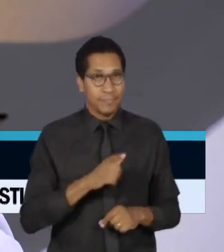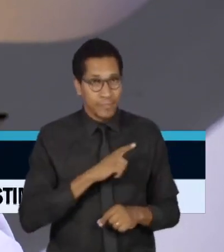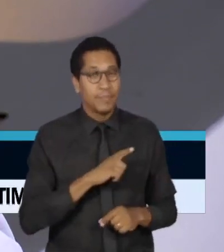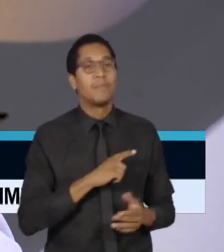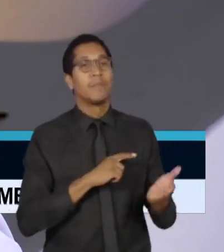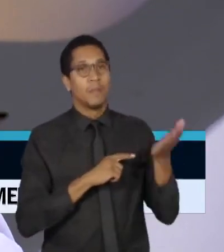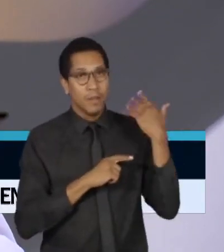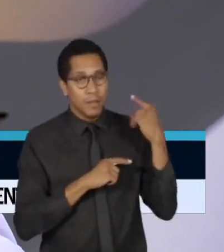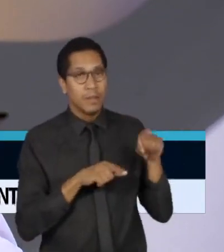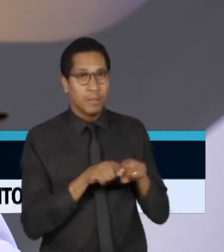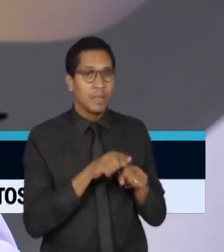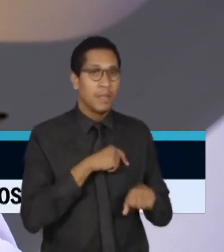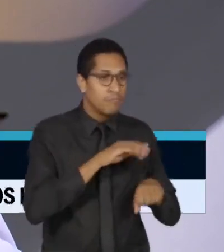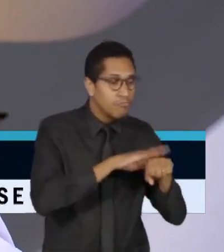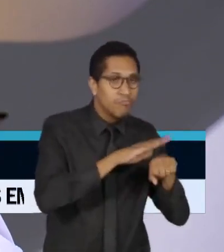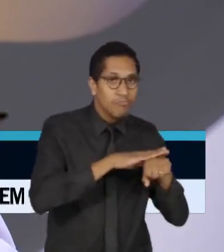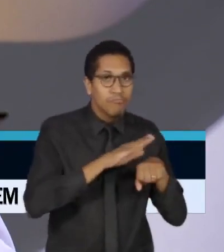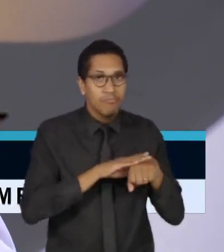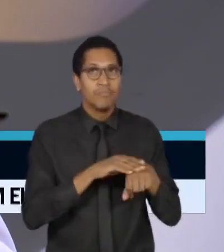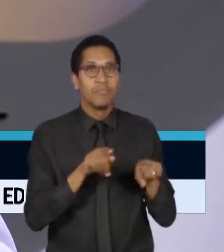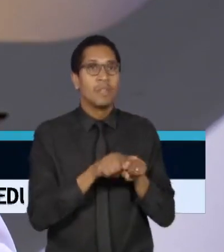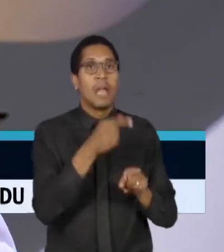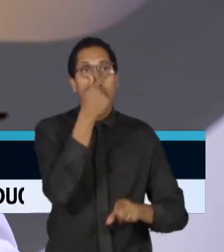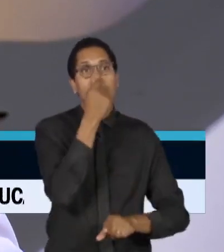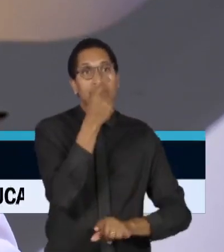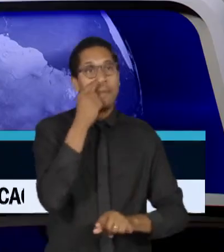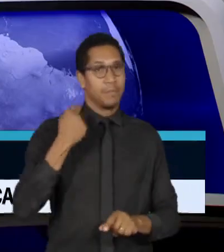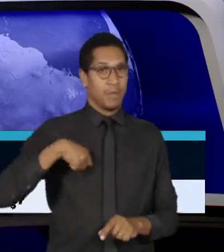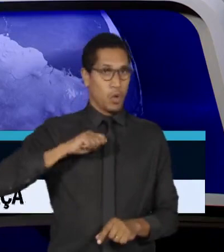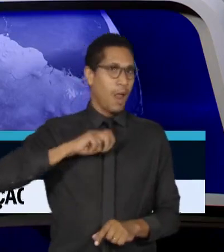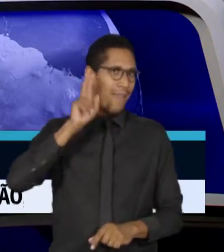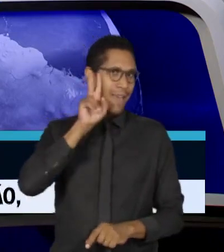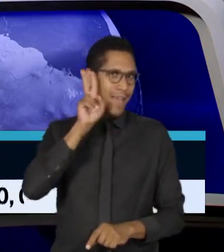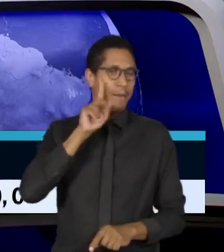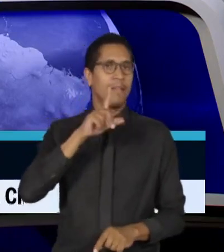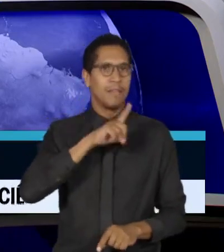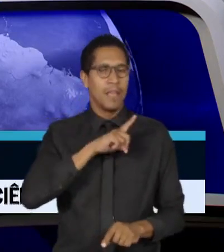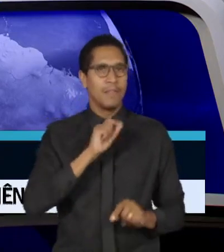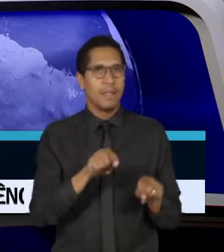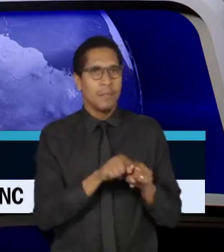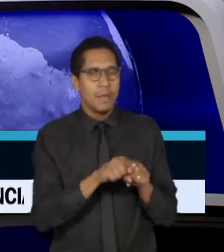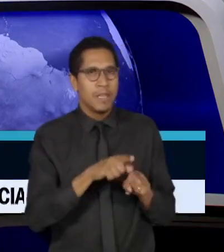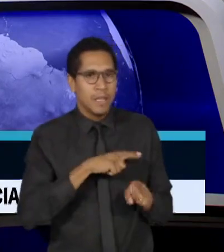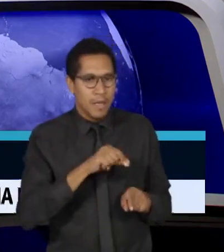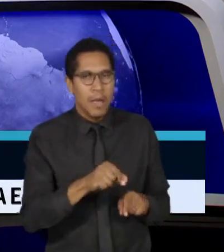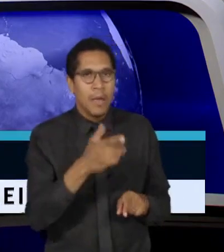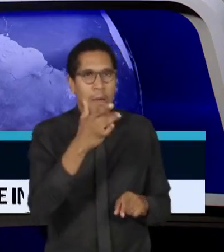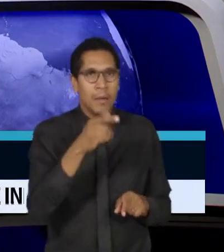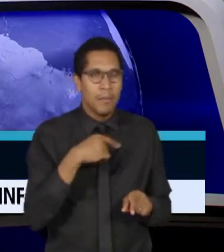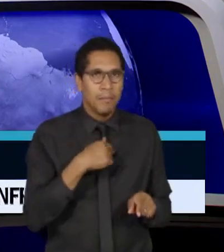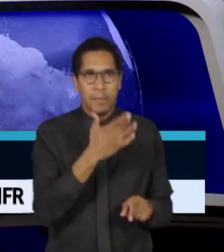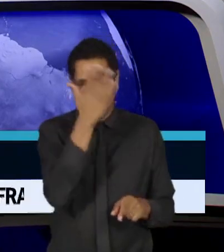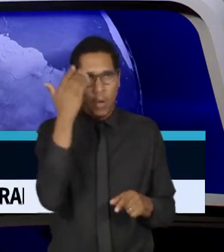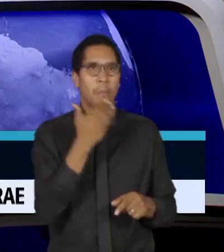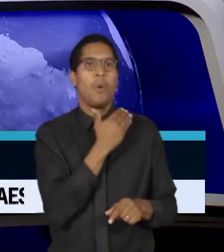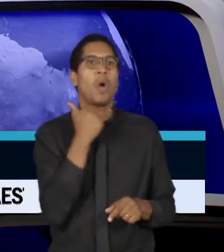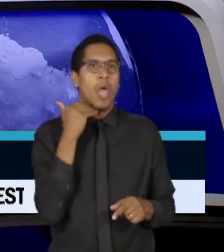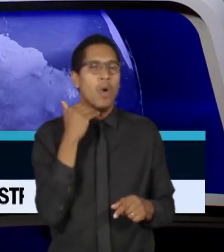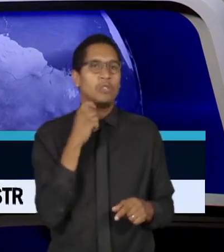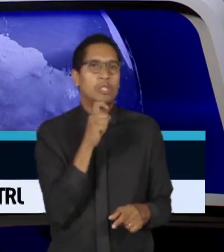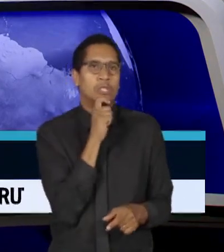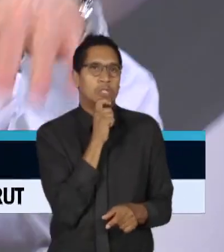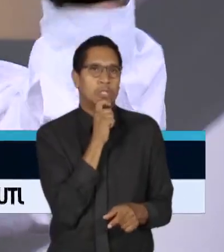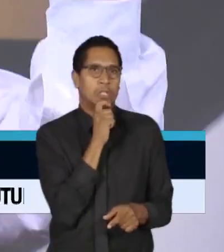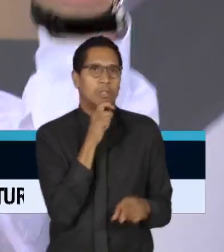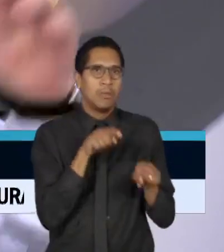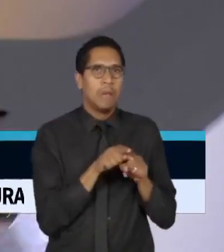agentes infecciosos, por exemplo, da gripe espanhola, recuperando cadáveres que estavam congelados nessas